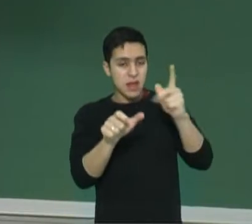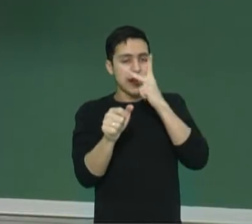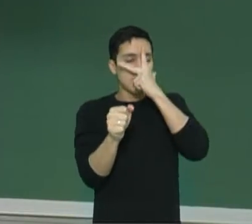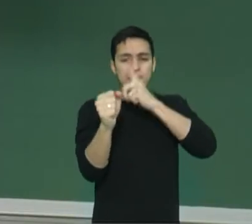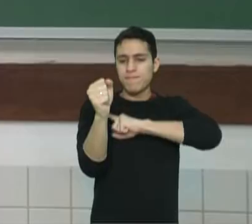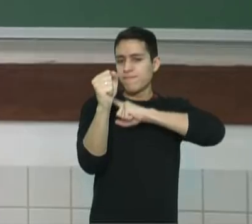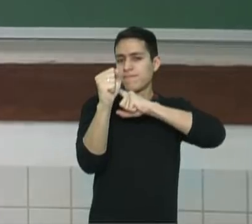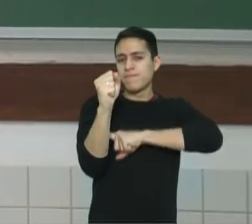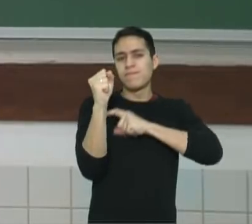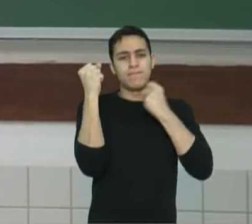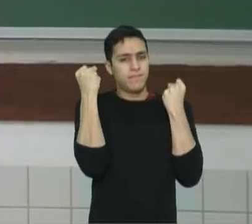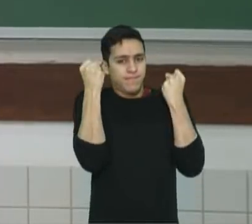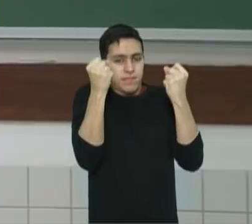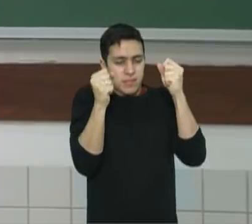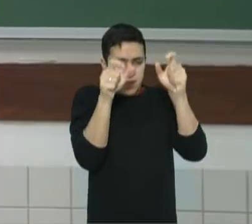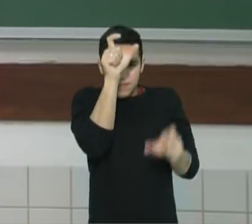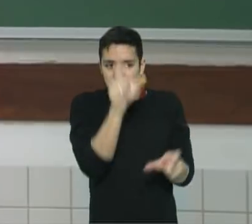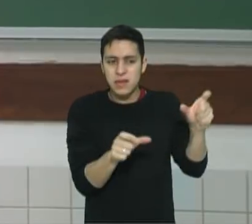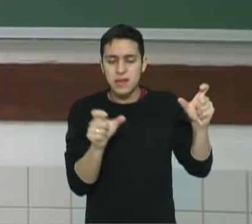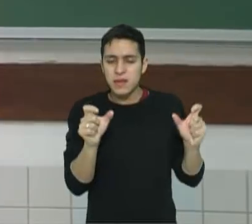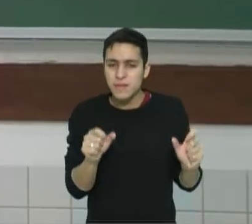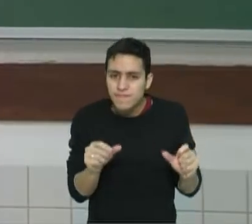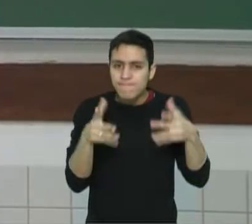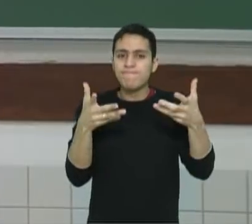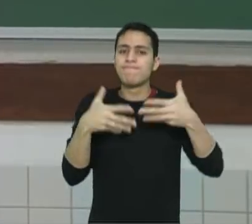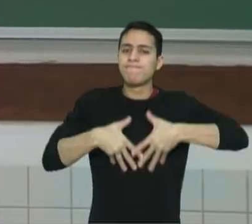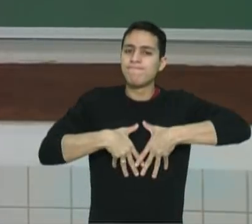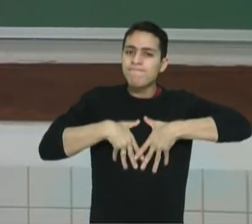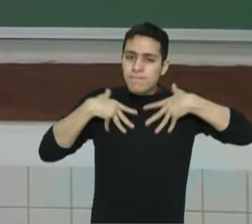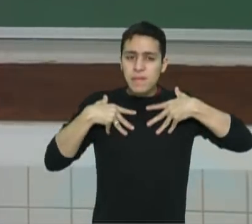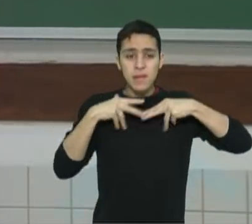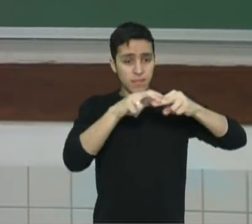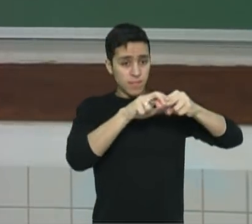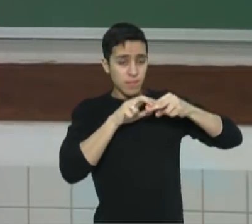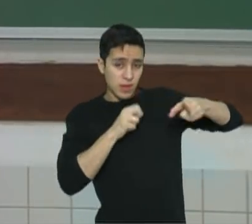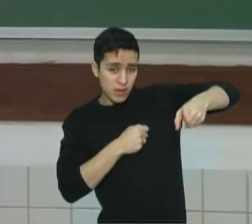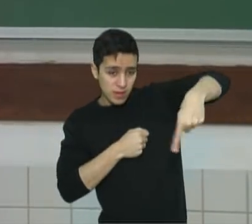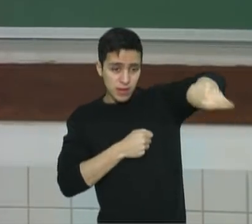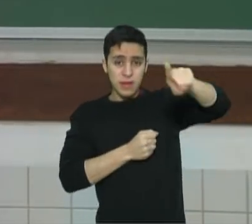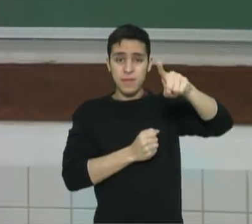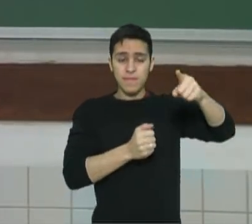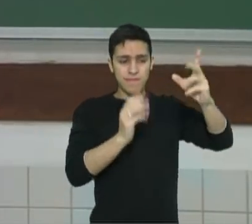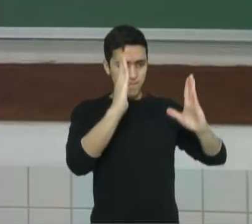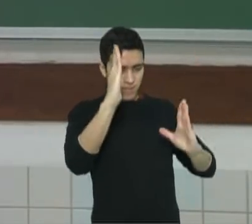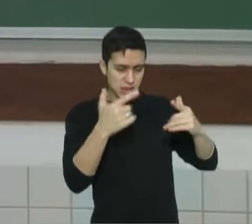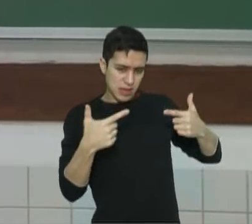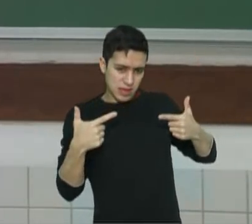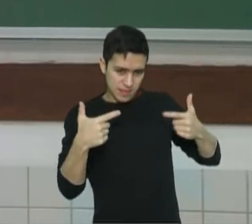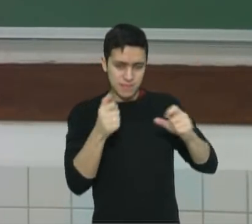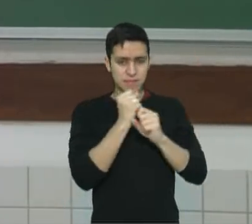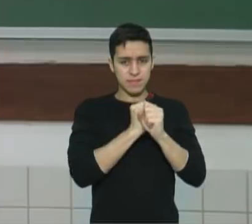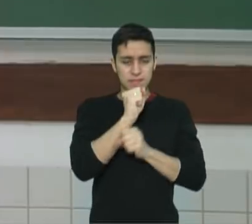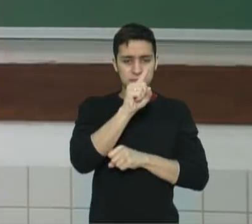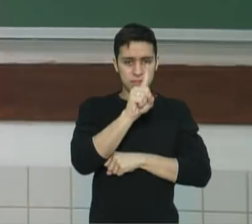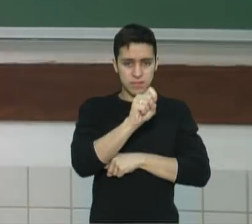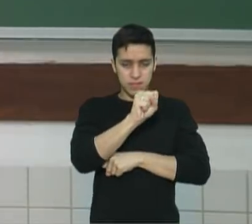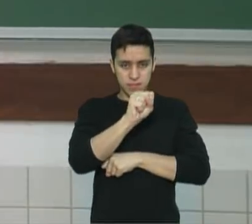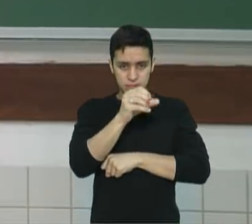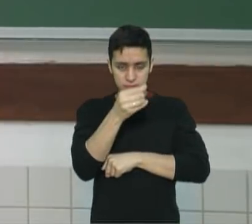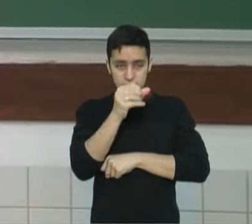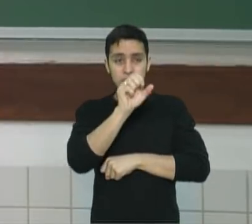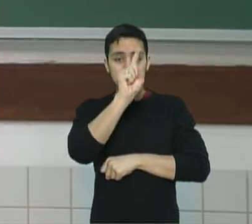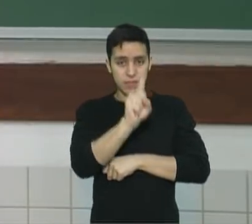empodera, cresce no ser humano. E isso fez com que eles, durante a Guerra da Secessão, que foi uma guerra de 1865,